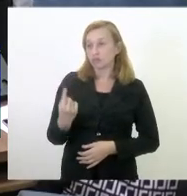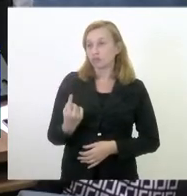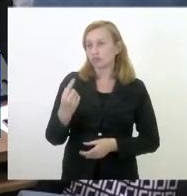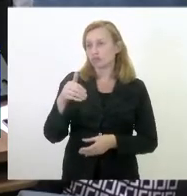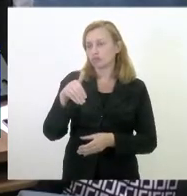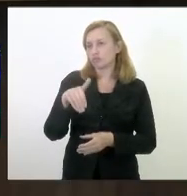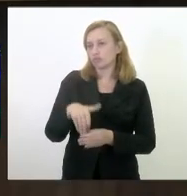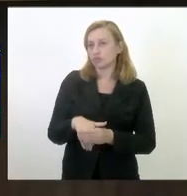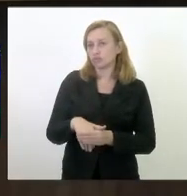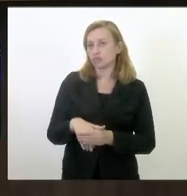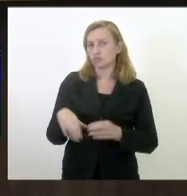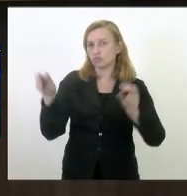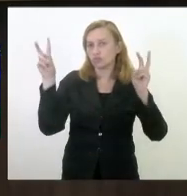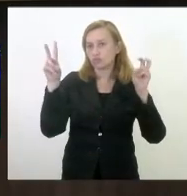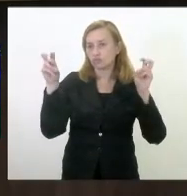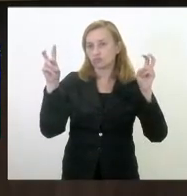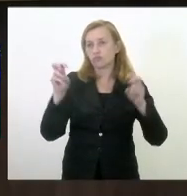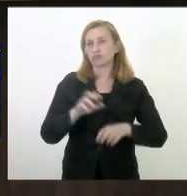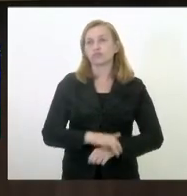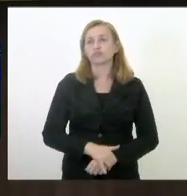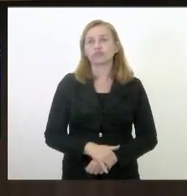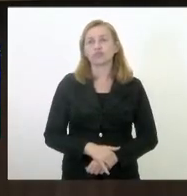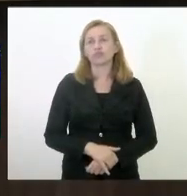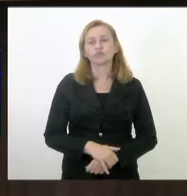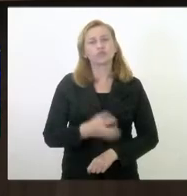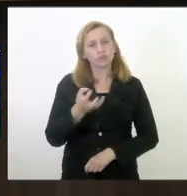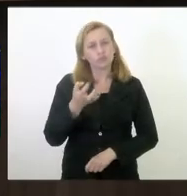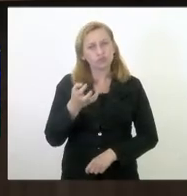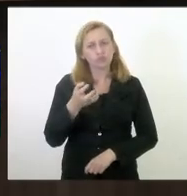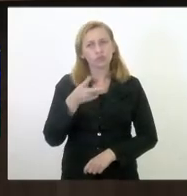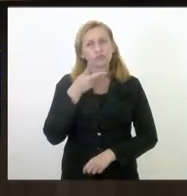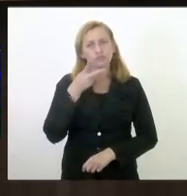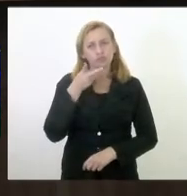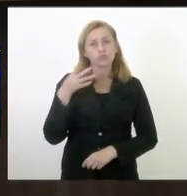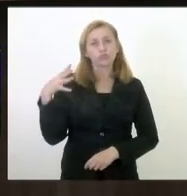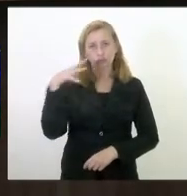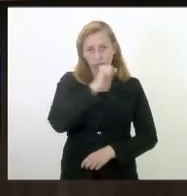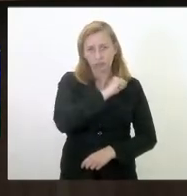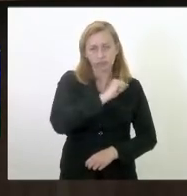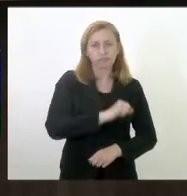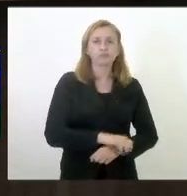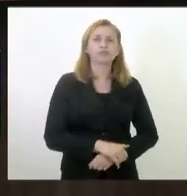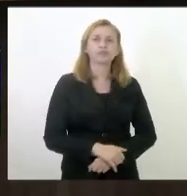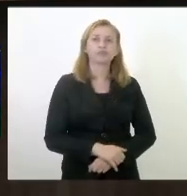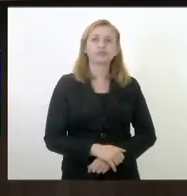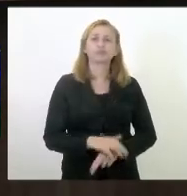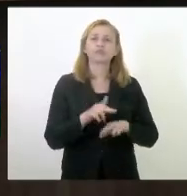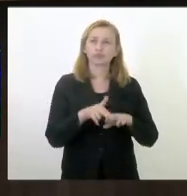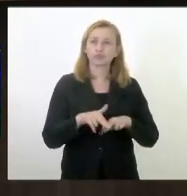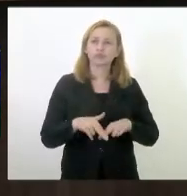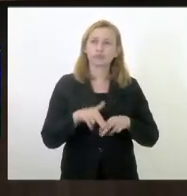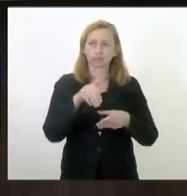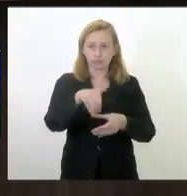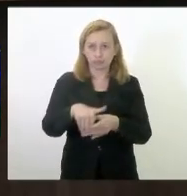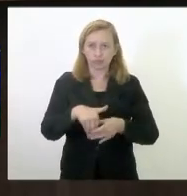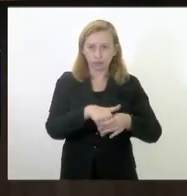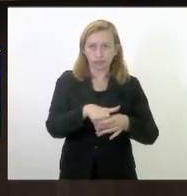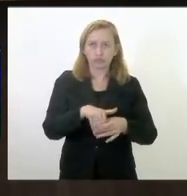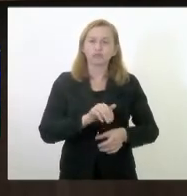esta matéria. Eu queria expor rapidamente as razões do voto, até